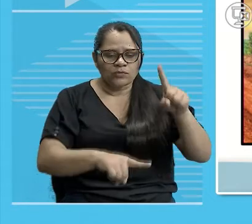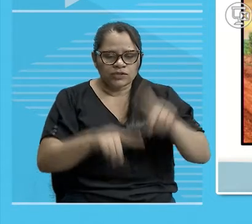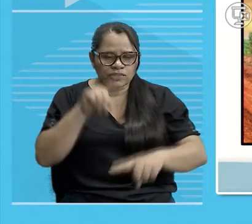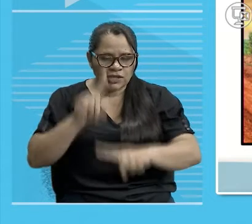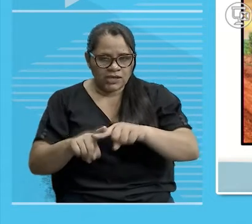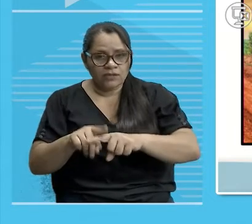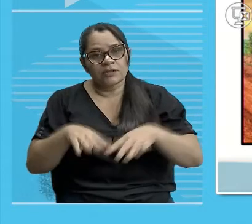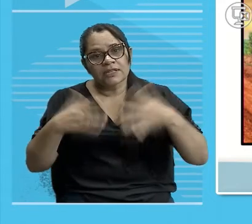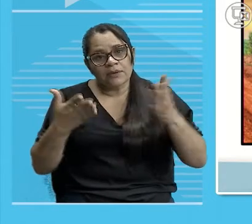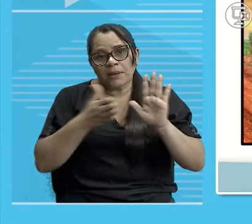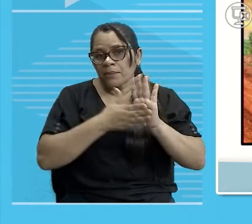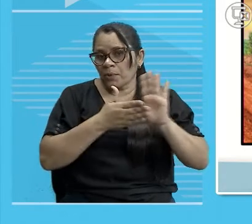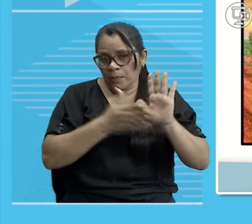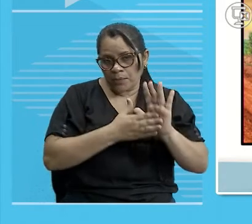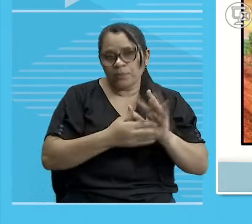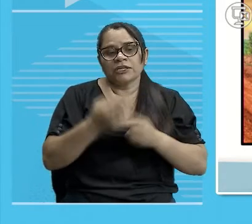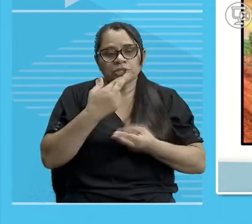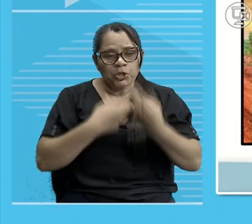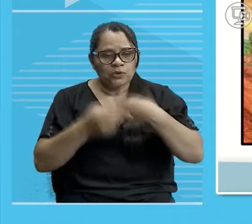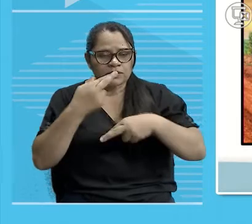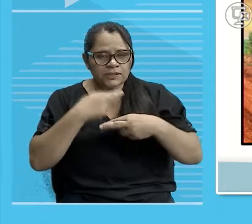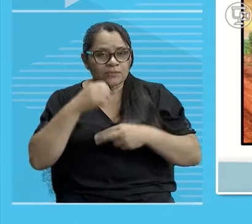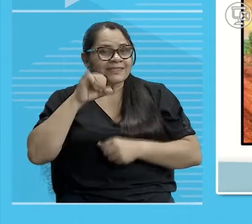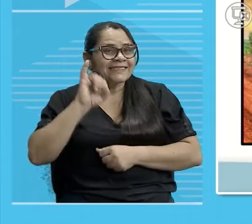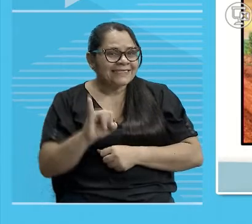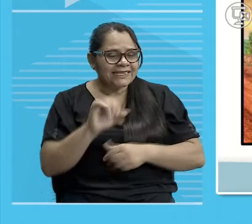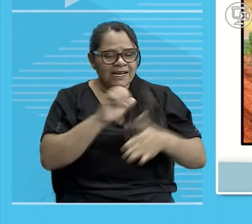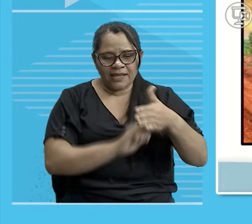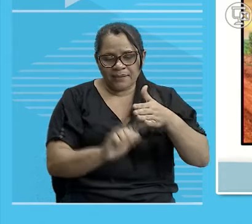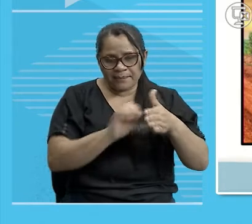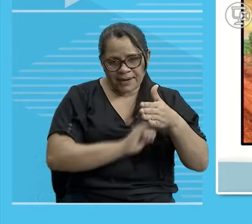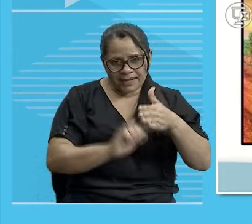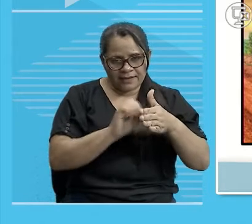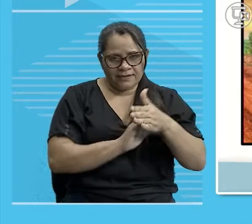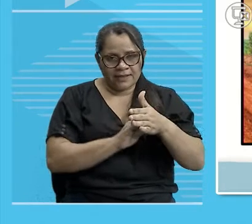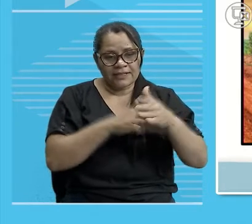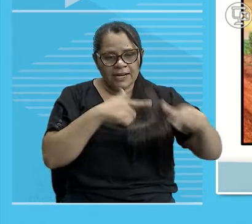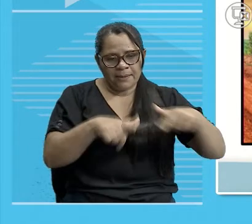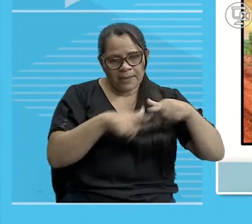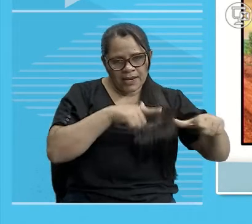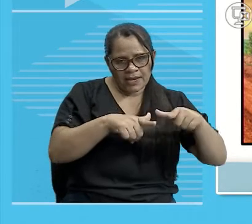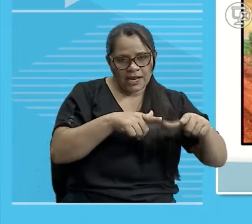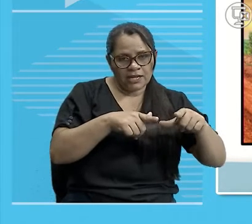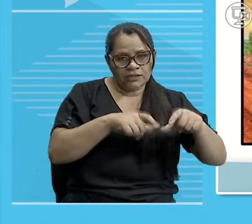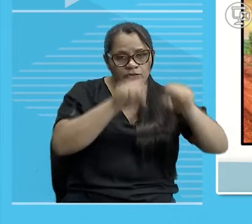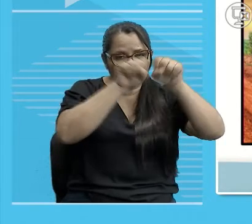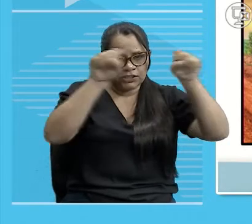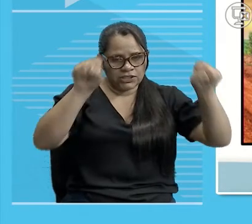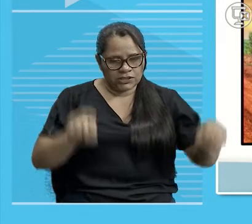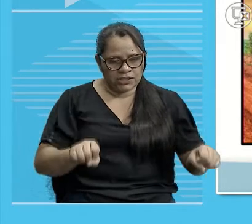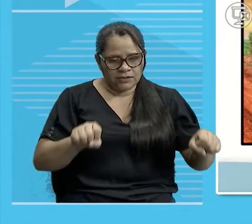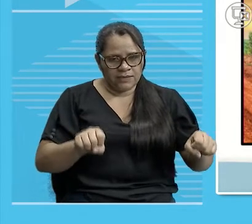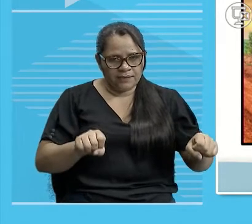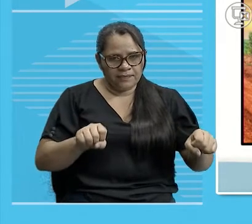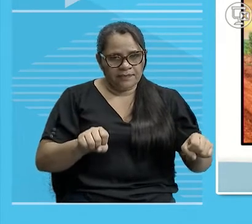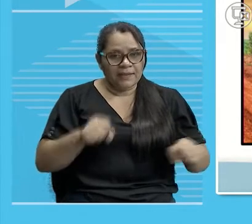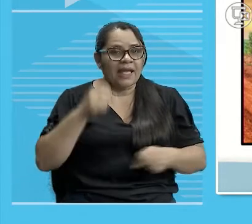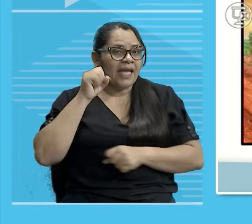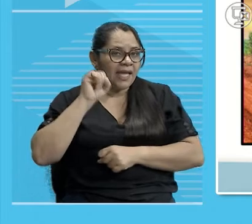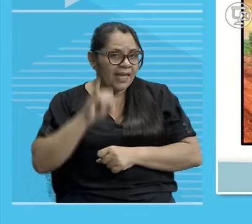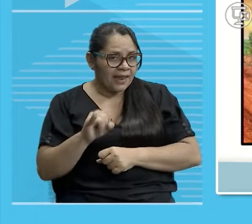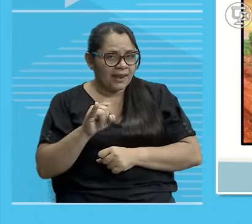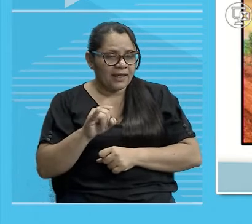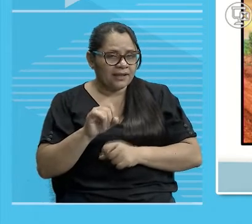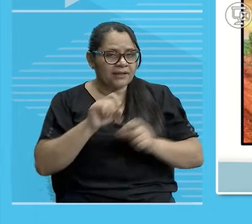se a empresa trabalhar nesse sistema aqui ela conseguirá construir essa mesma